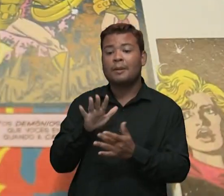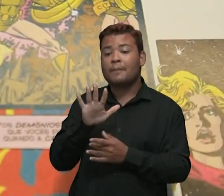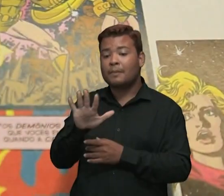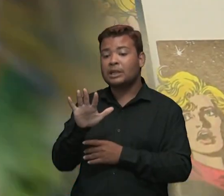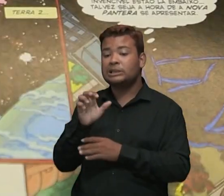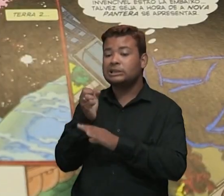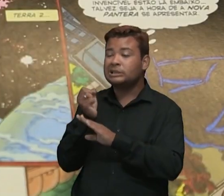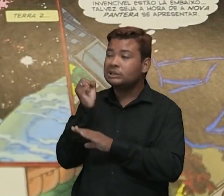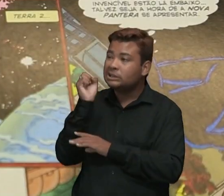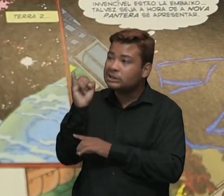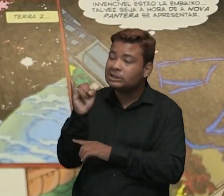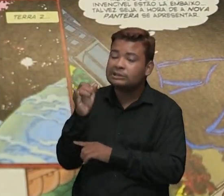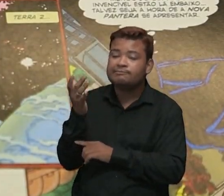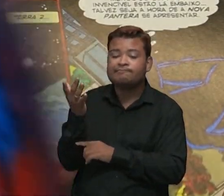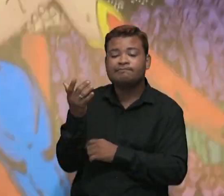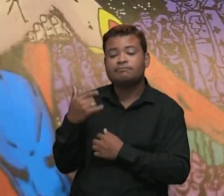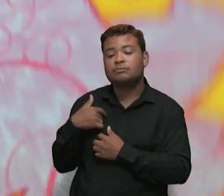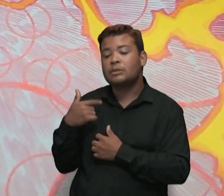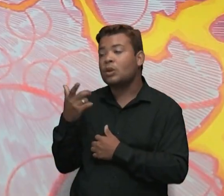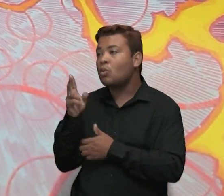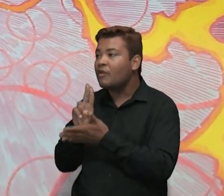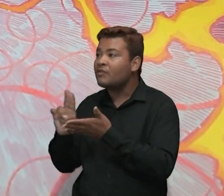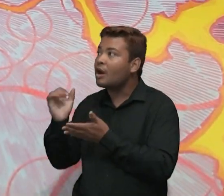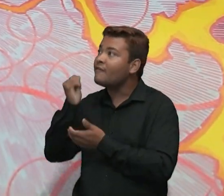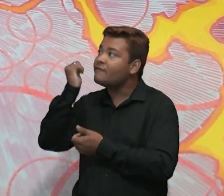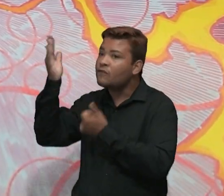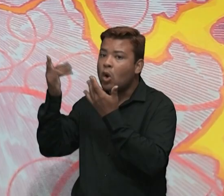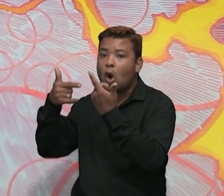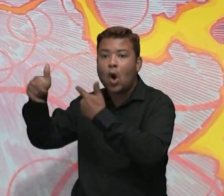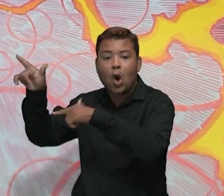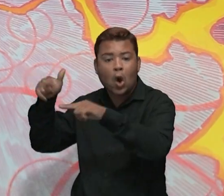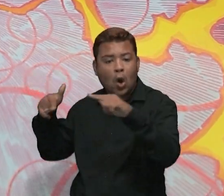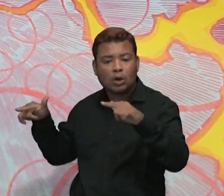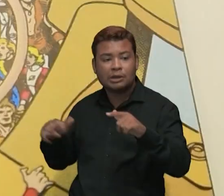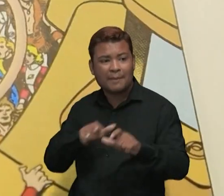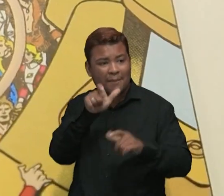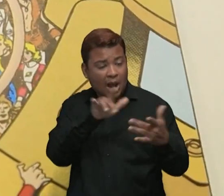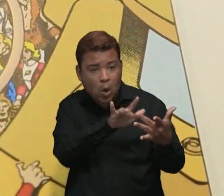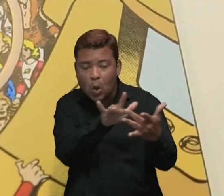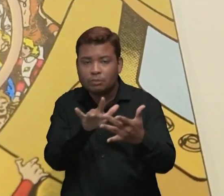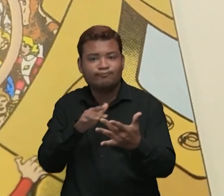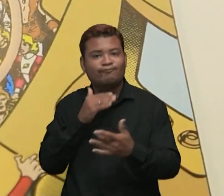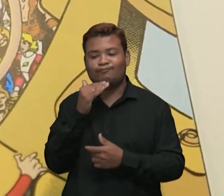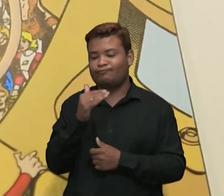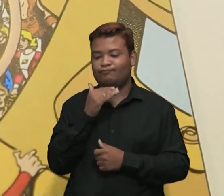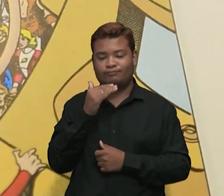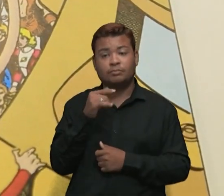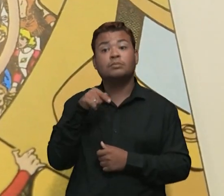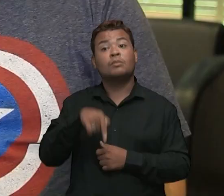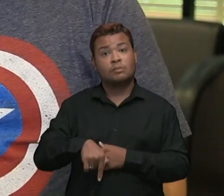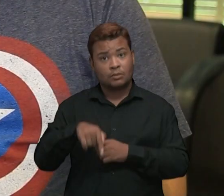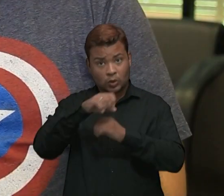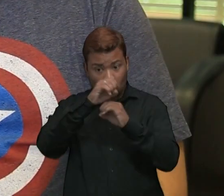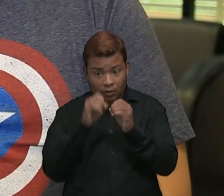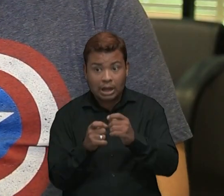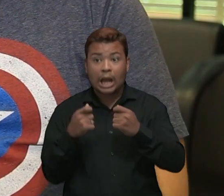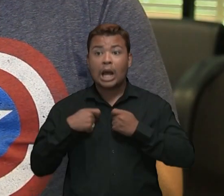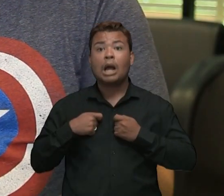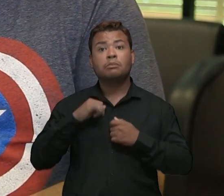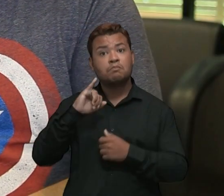em outras universidades, em outros centros de ensino. Estar